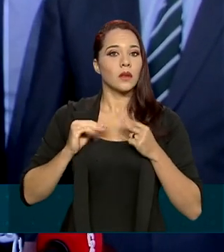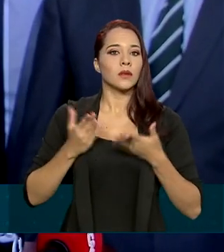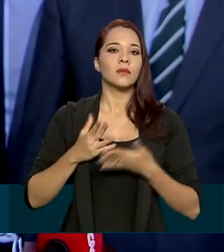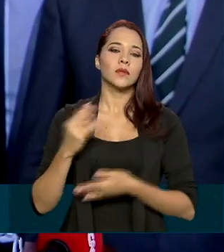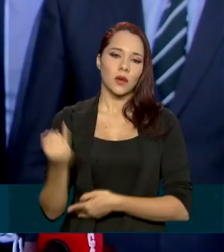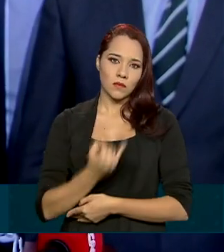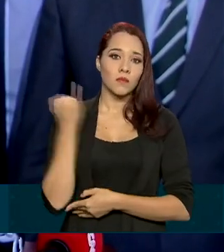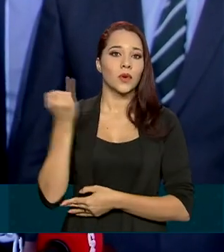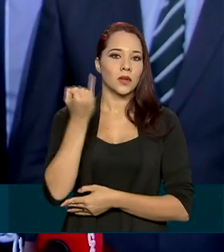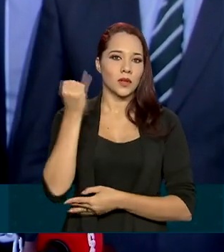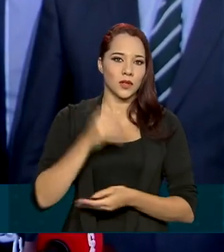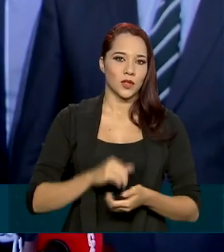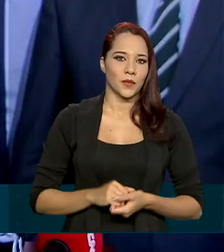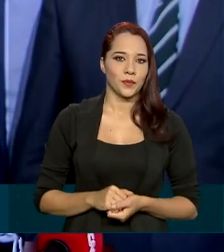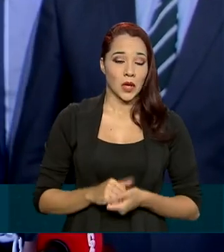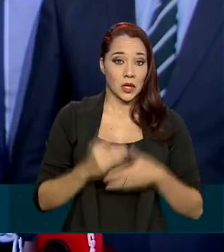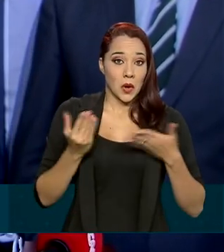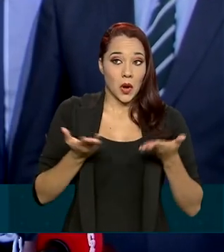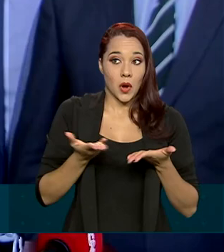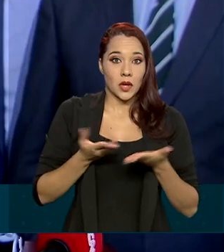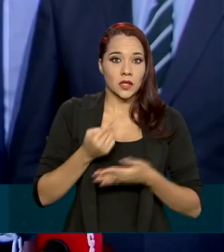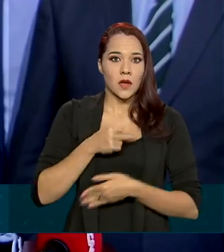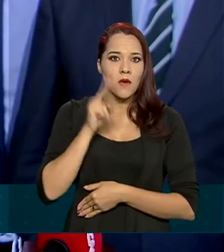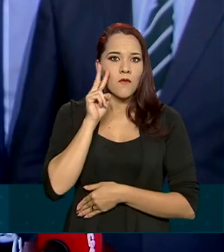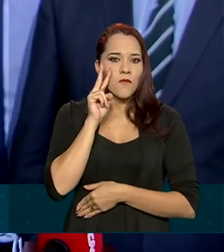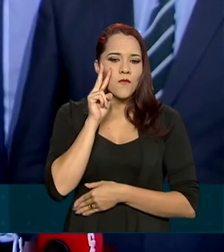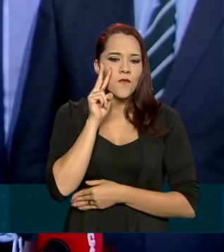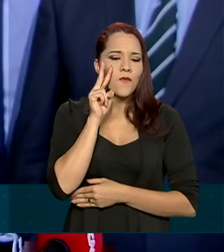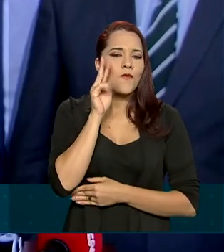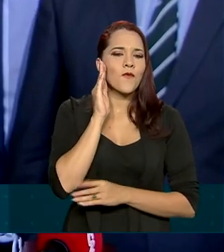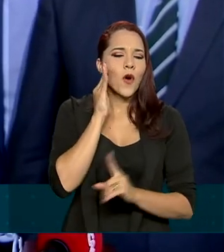nós estamos não só com os olhos